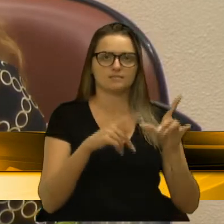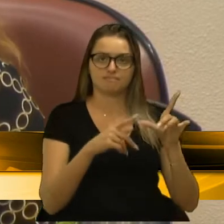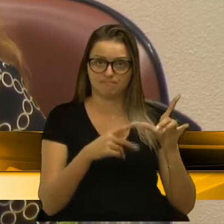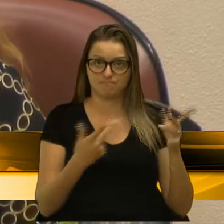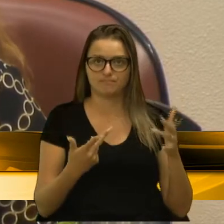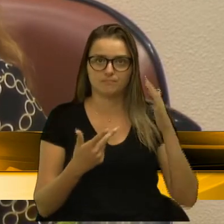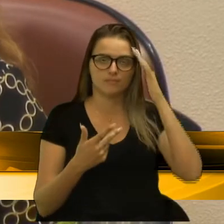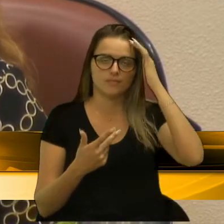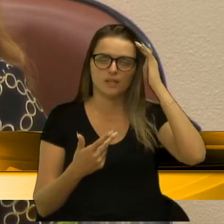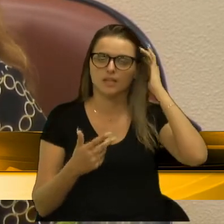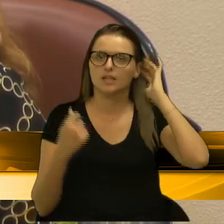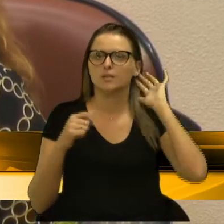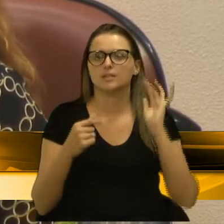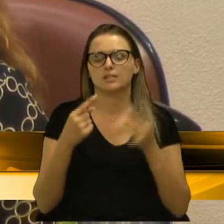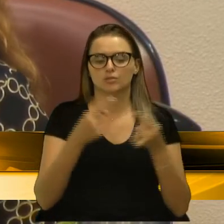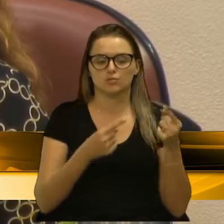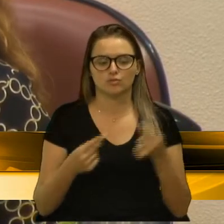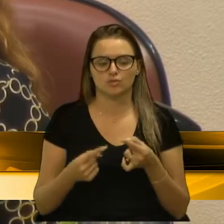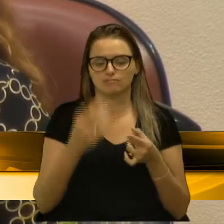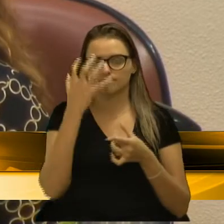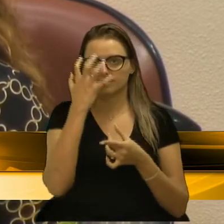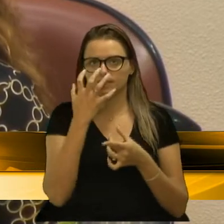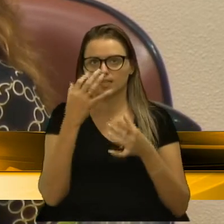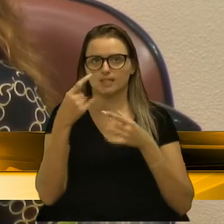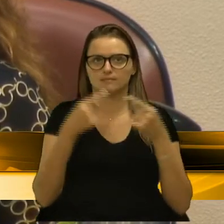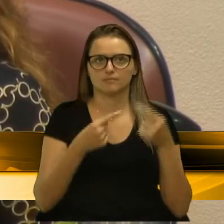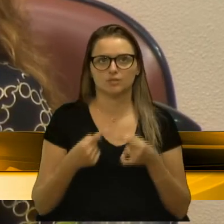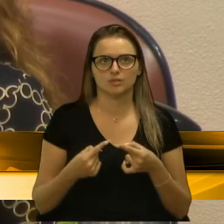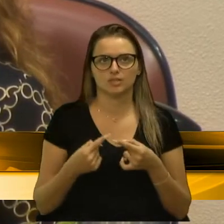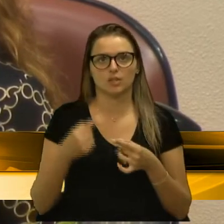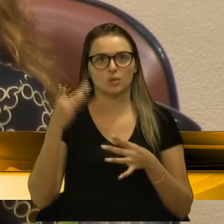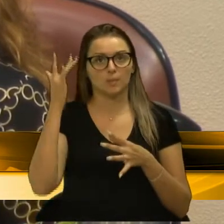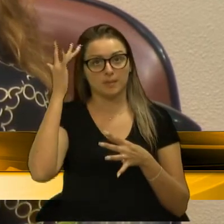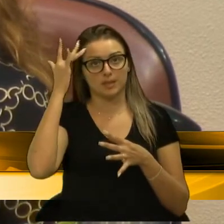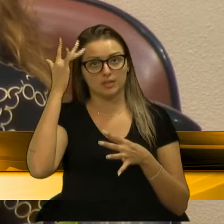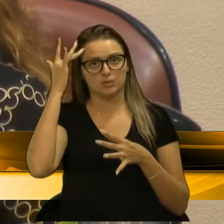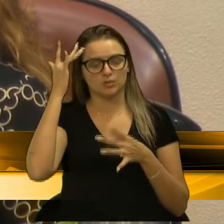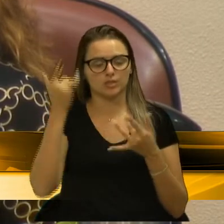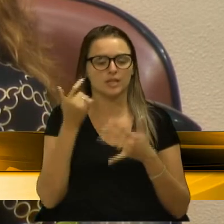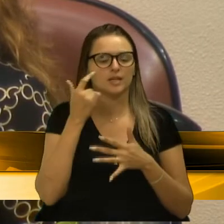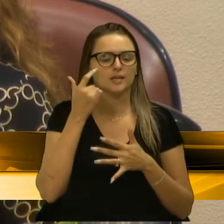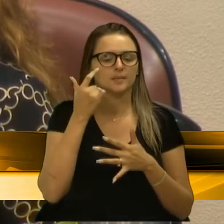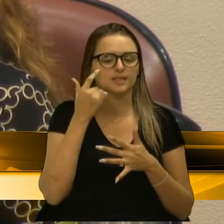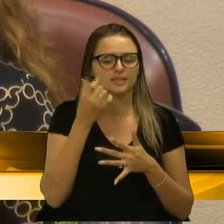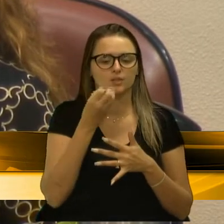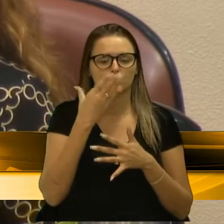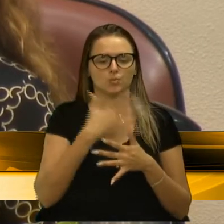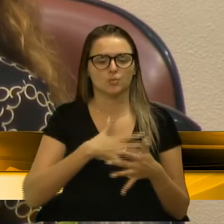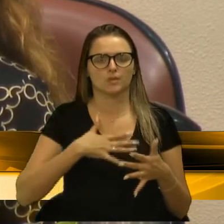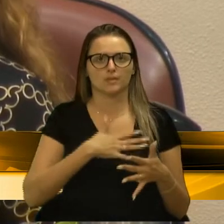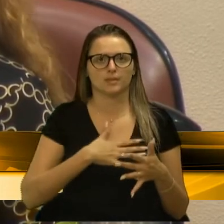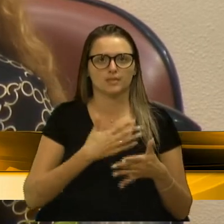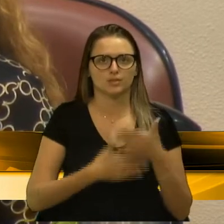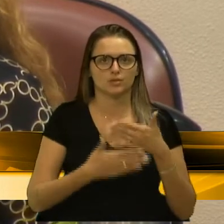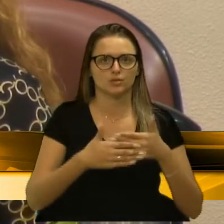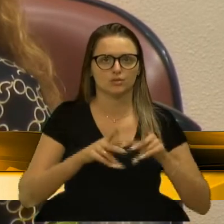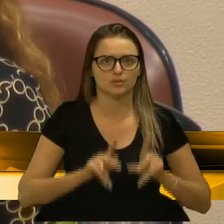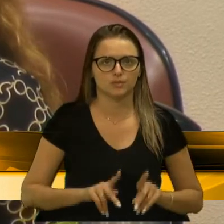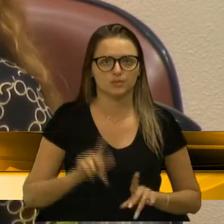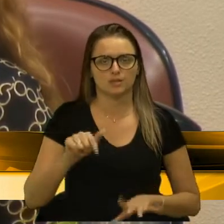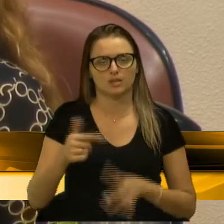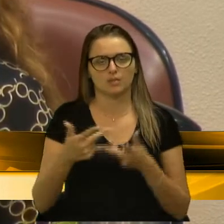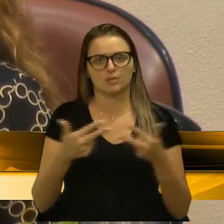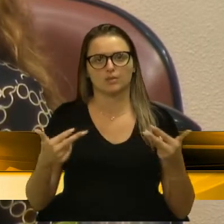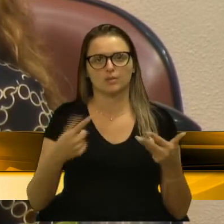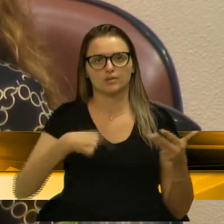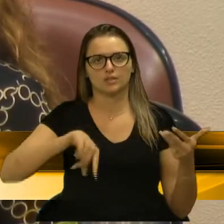discussão séria, madura e sem fins eleitorais, mas sim pensando no bem da população. Então, acho que é uma necessidade que a